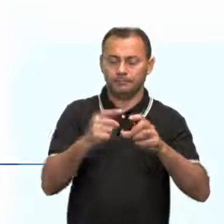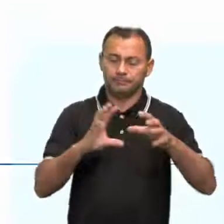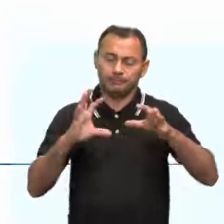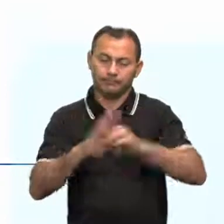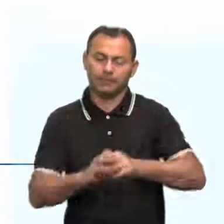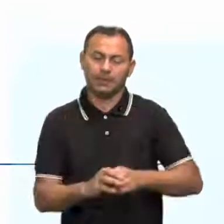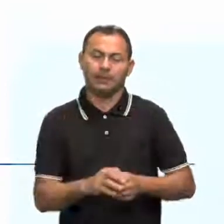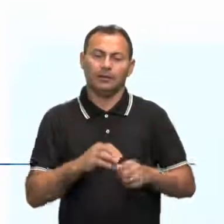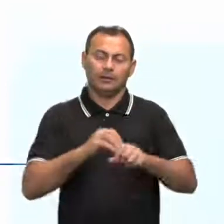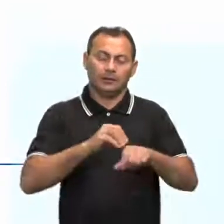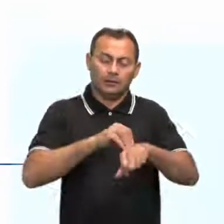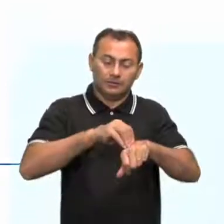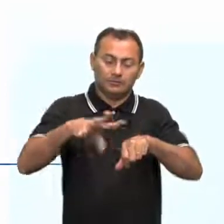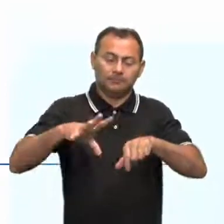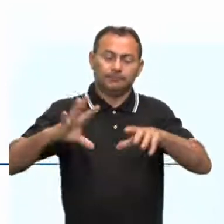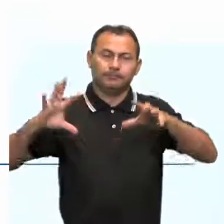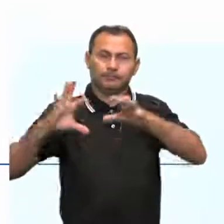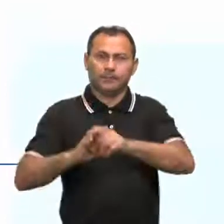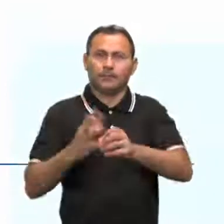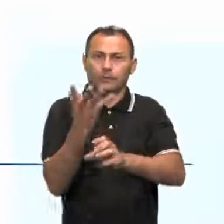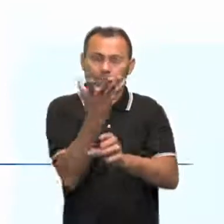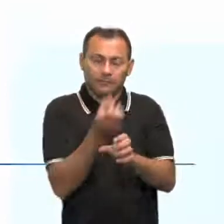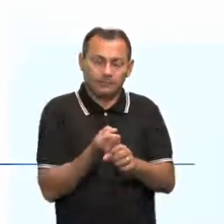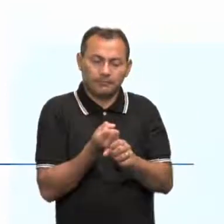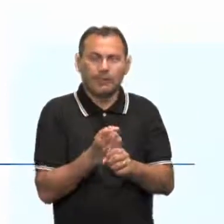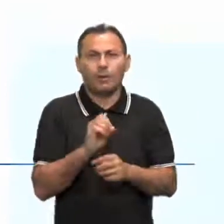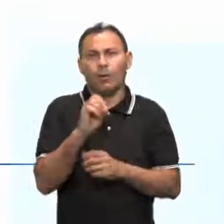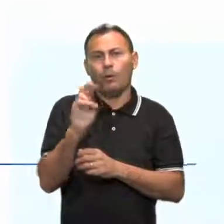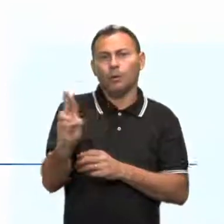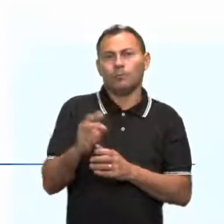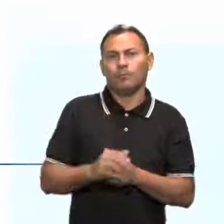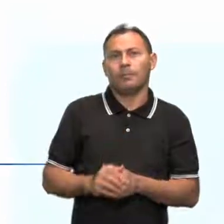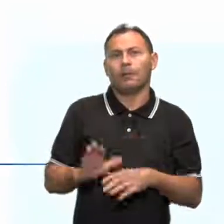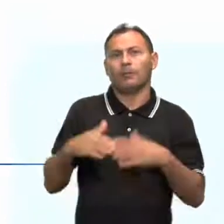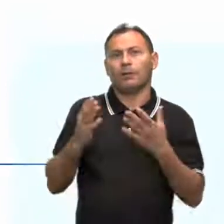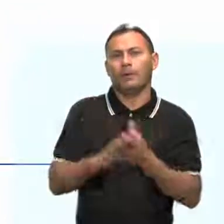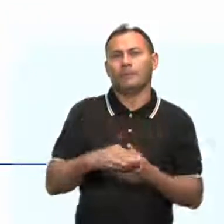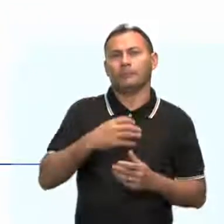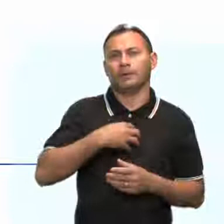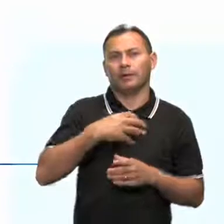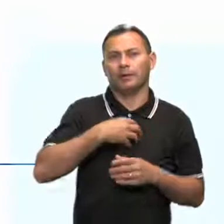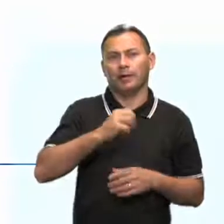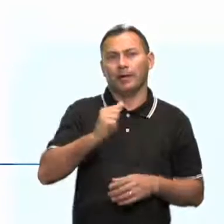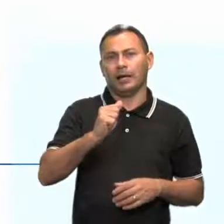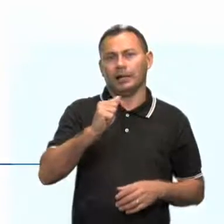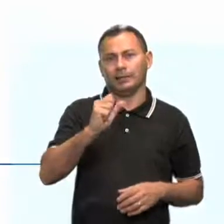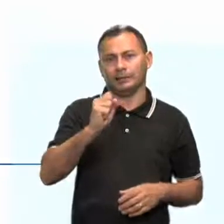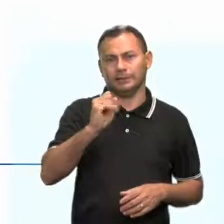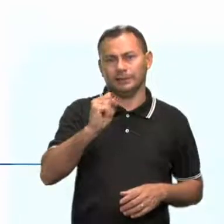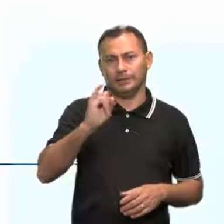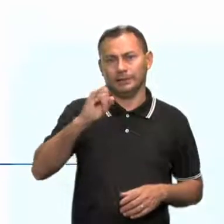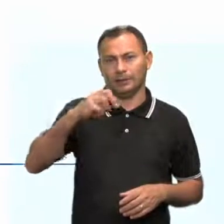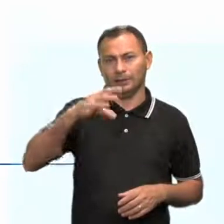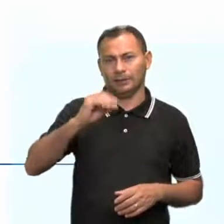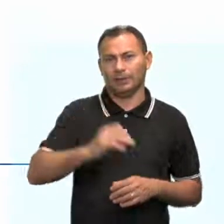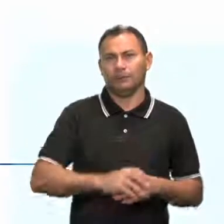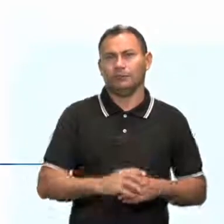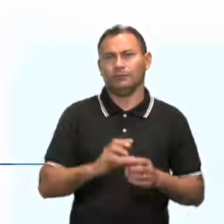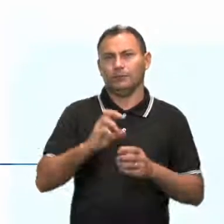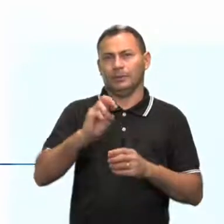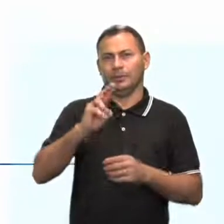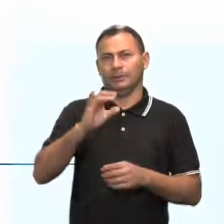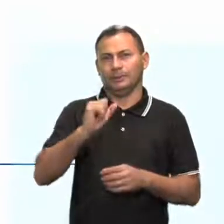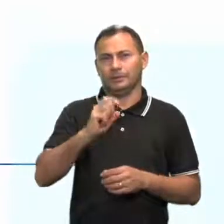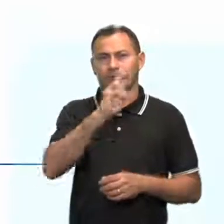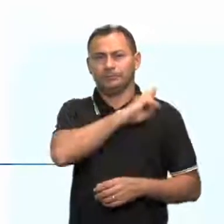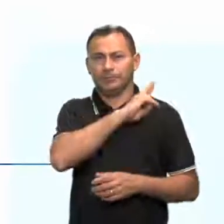tem que estar sincronizado com o receptor, ou, quando é no modo assíncrono, existem os cabeçalhos, que são responsáveis por